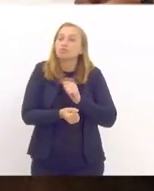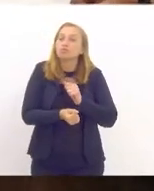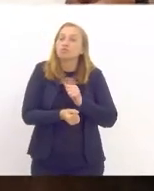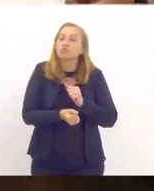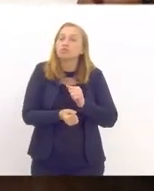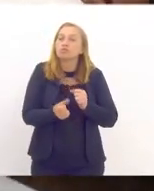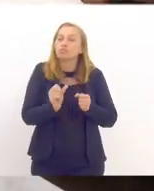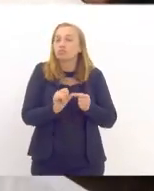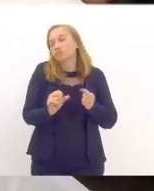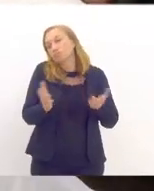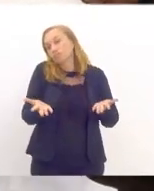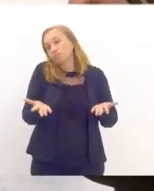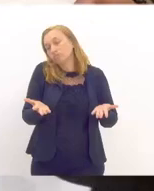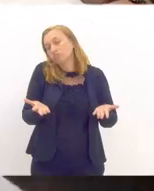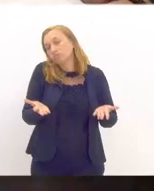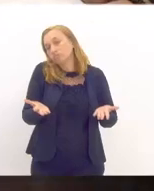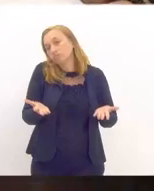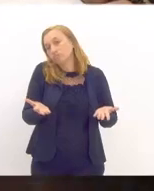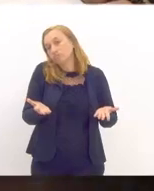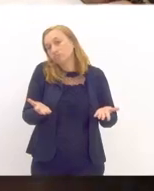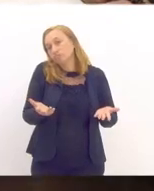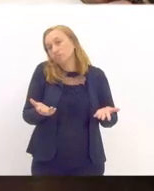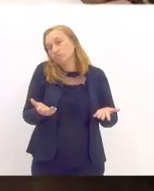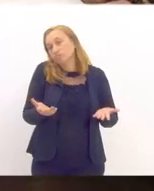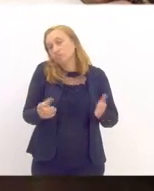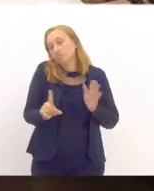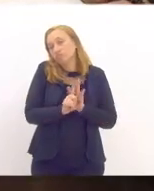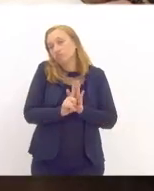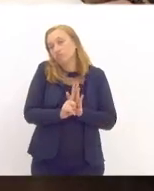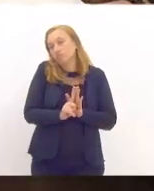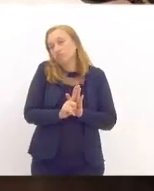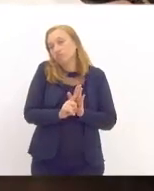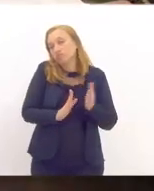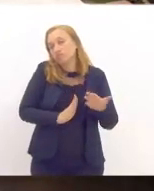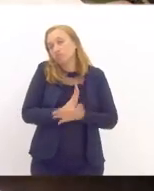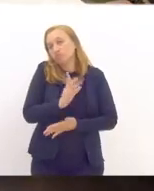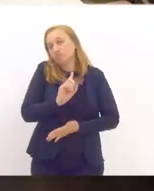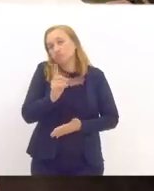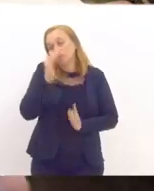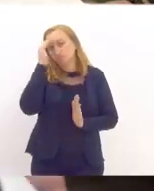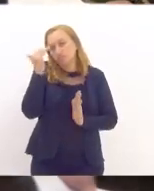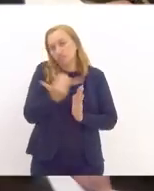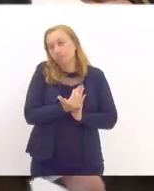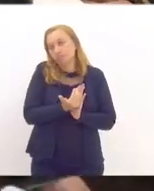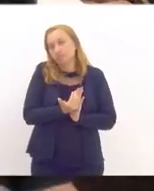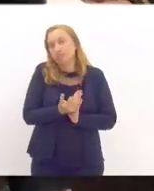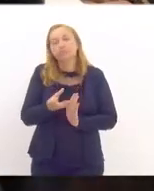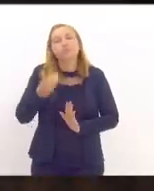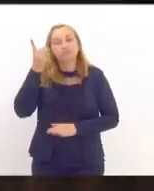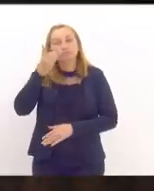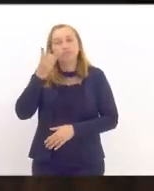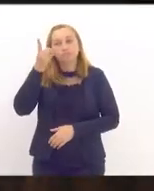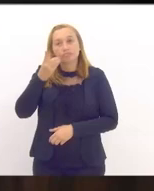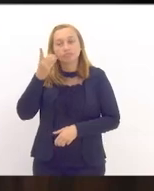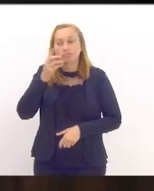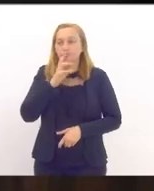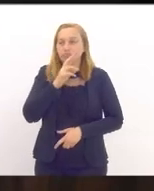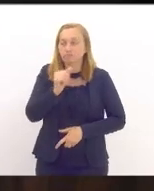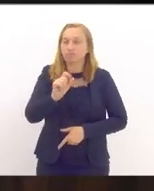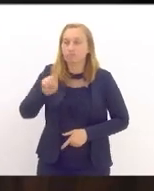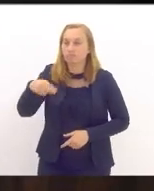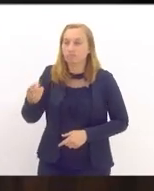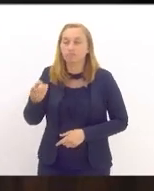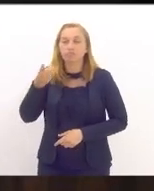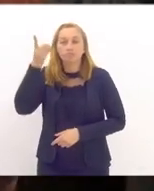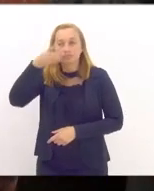feitos ainda isso isso vai ser uma lei que a gente vai provar para não ser cumprida Deputado Amorim seguido Deputado